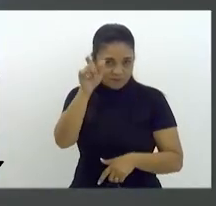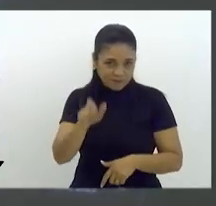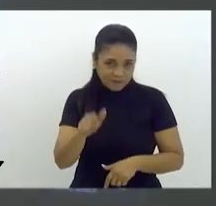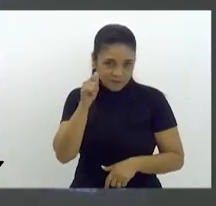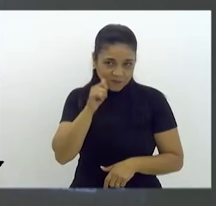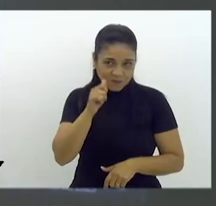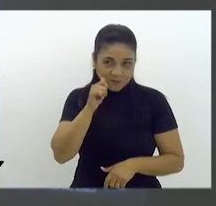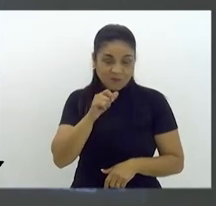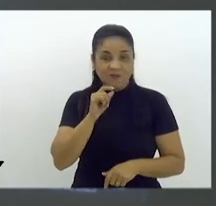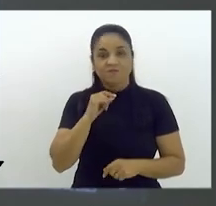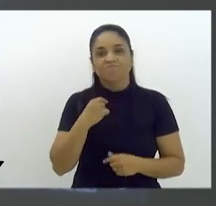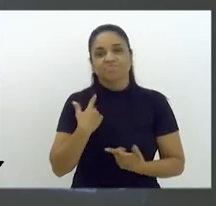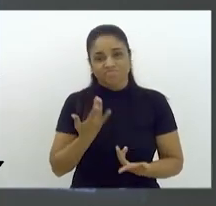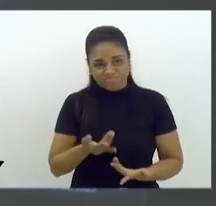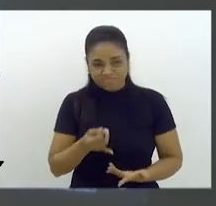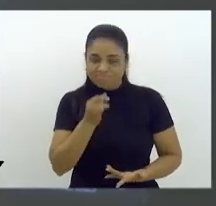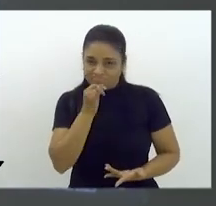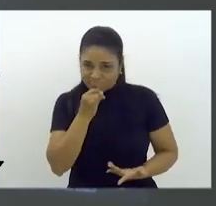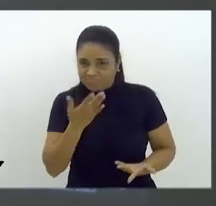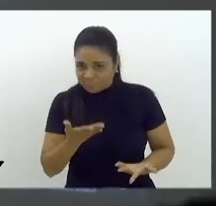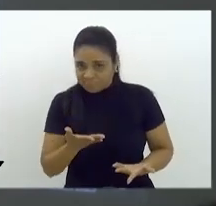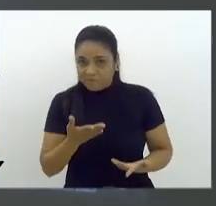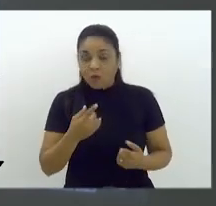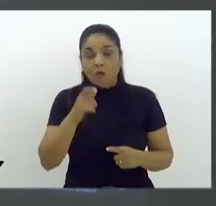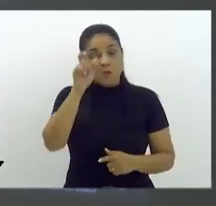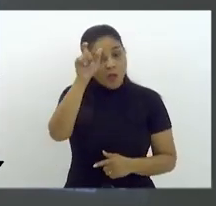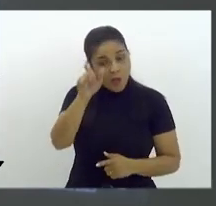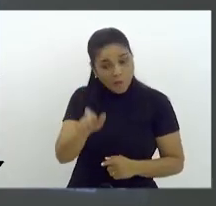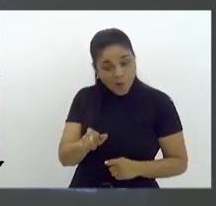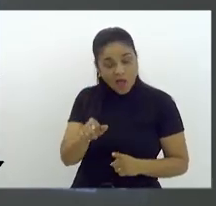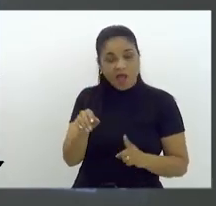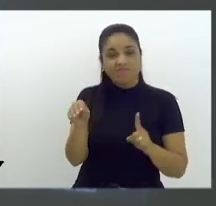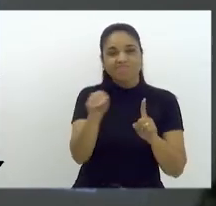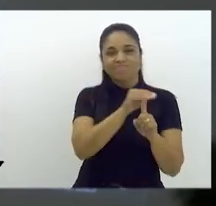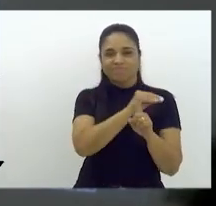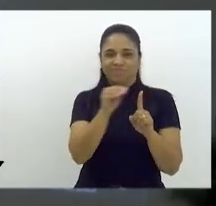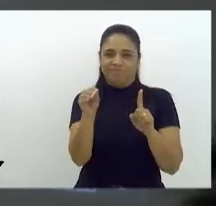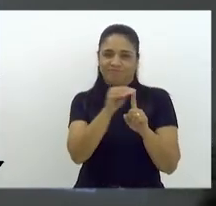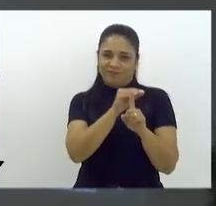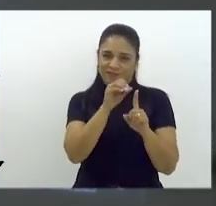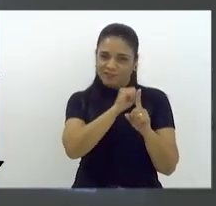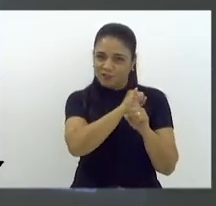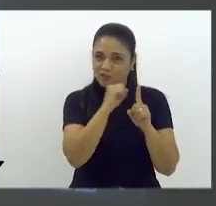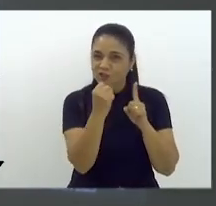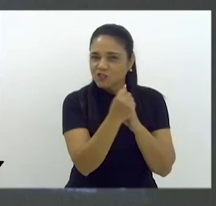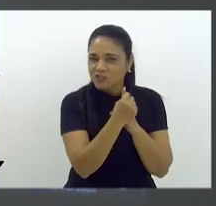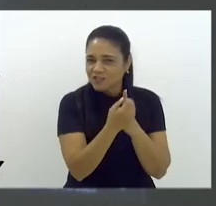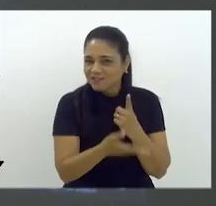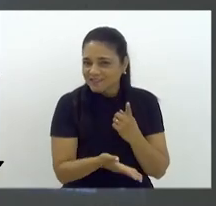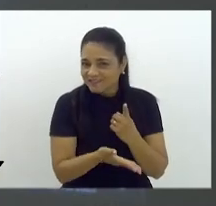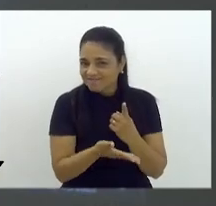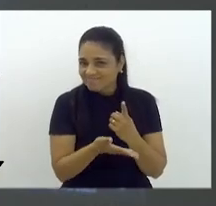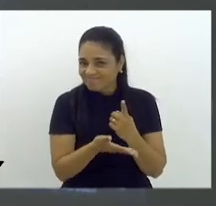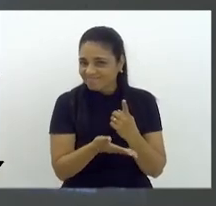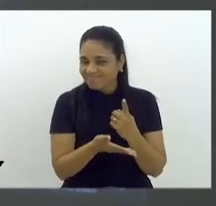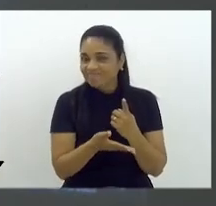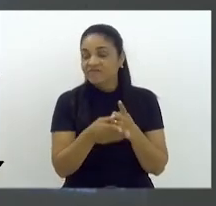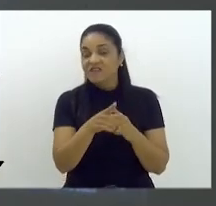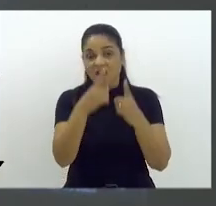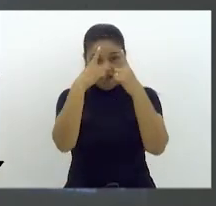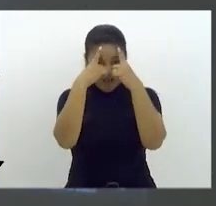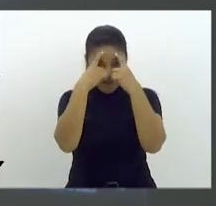por conta da mulher ser vulnerabilizada socialmente e essa violência tá ali